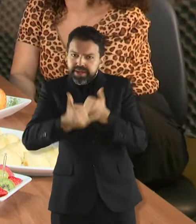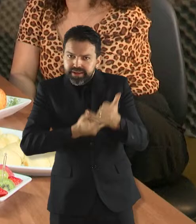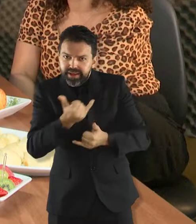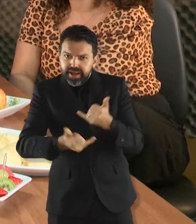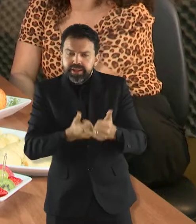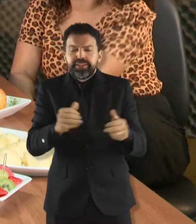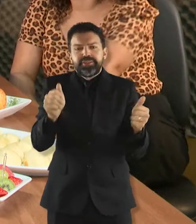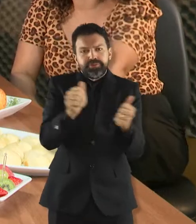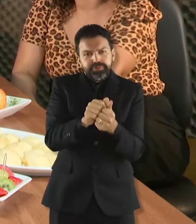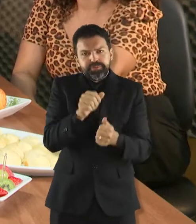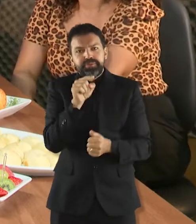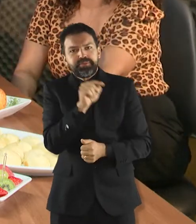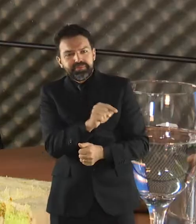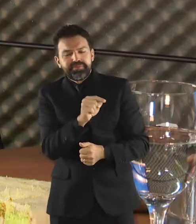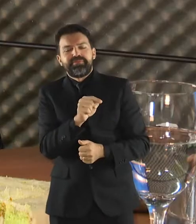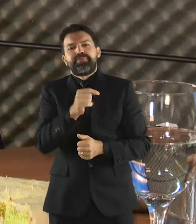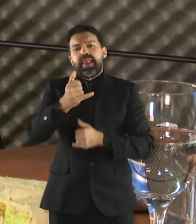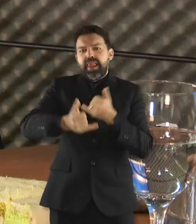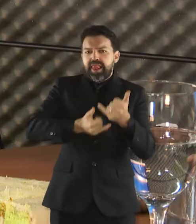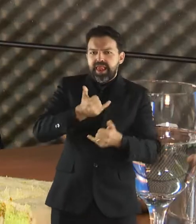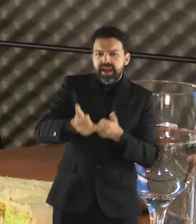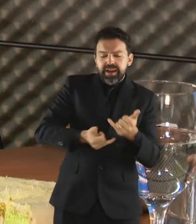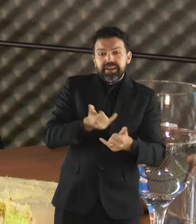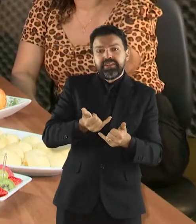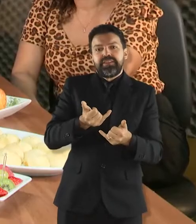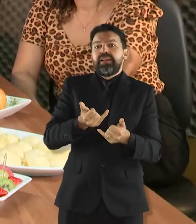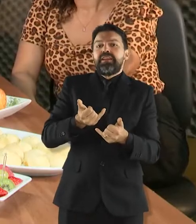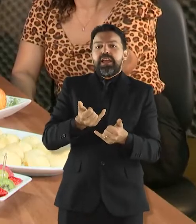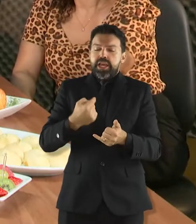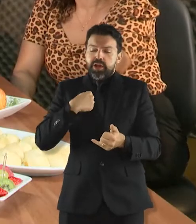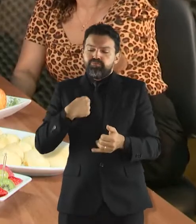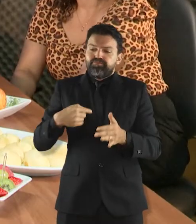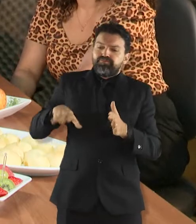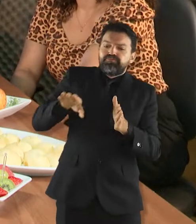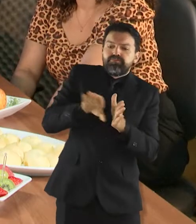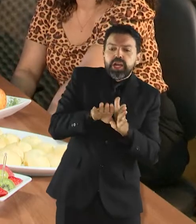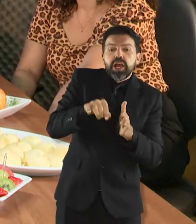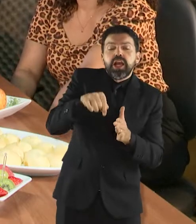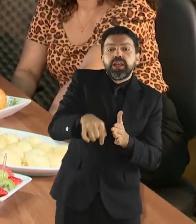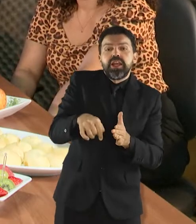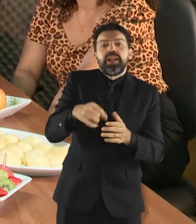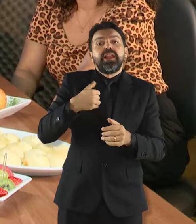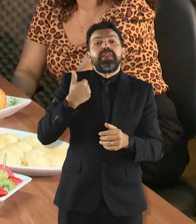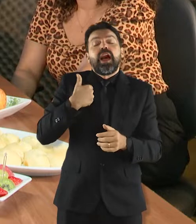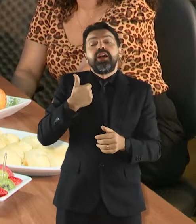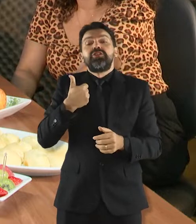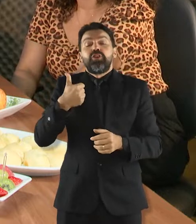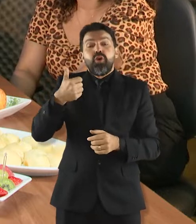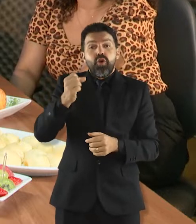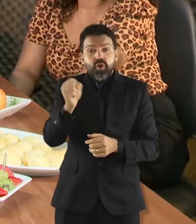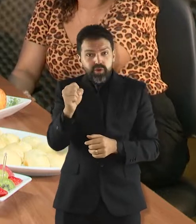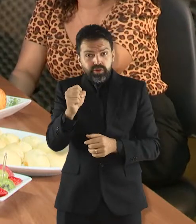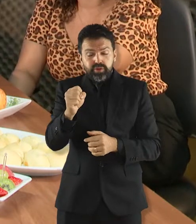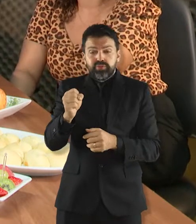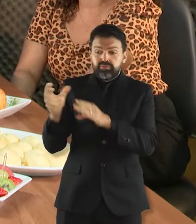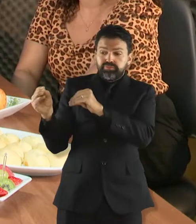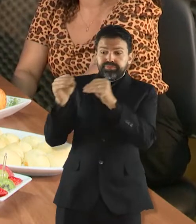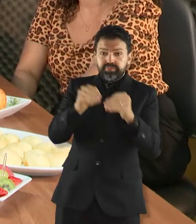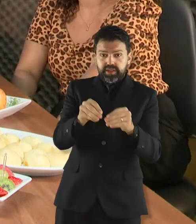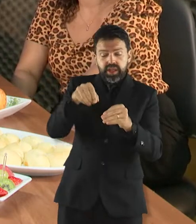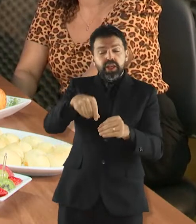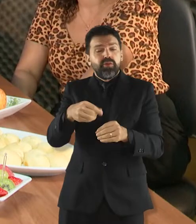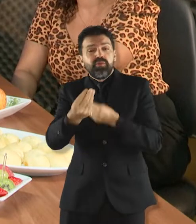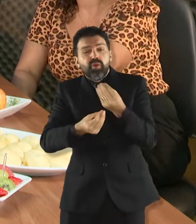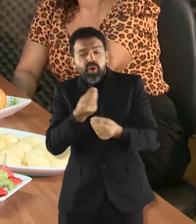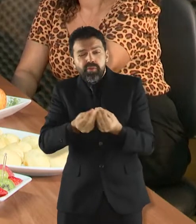Para se divertir. E assim, você chegou aqui com 8 anos. Como é que era a sua vida aqui em Boa Vista? Como é que vocês construíram a vida aqui